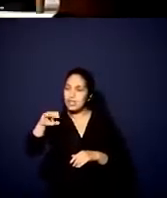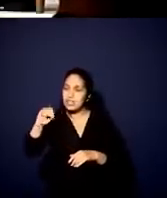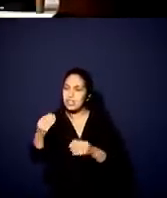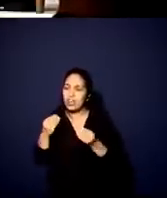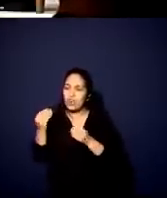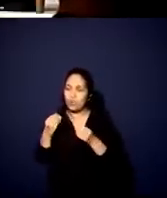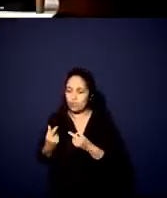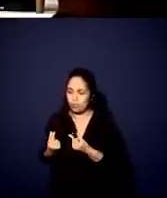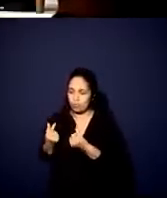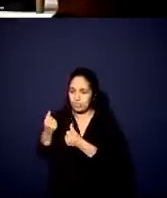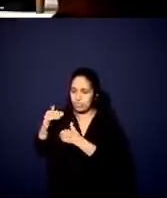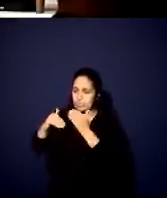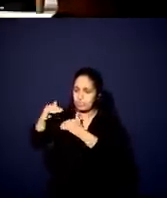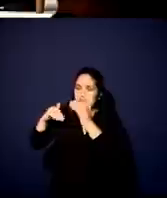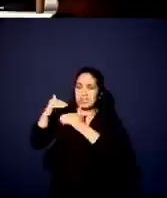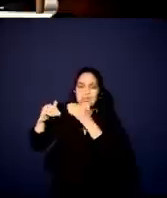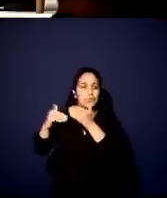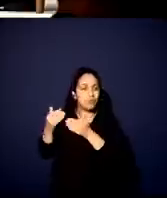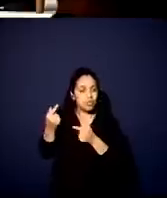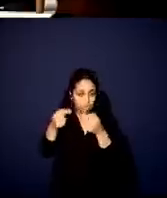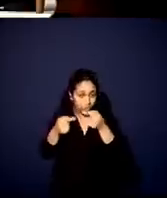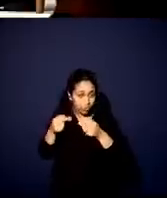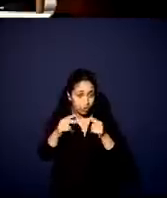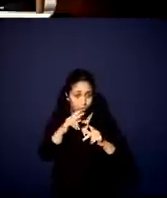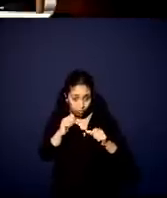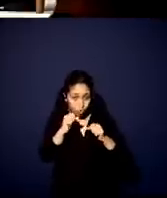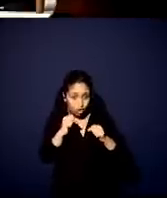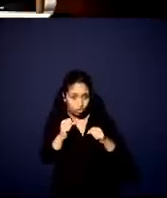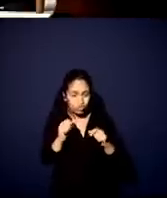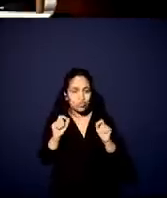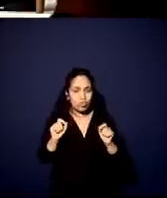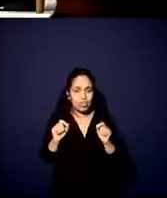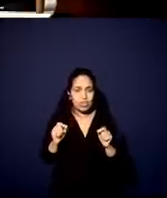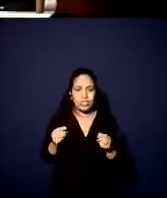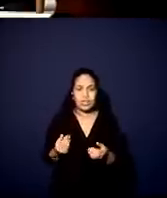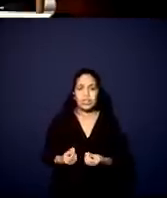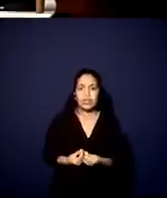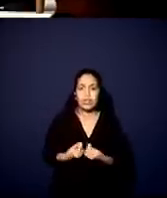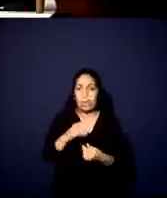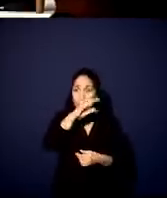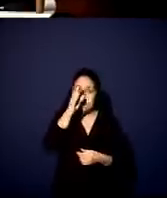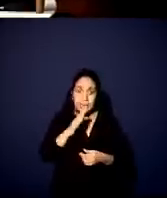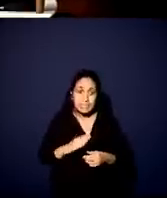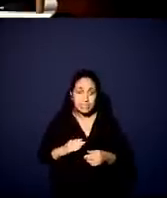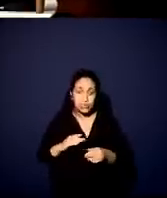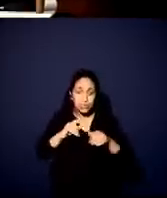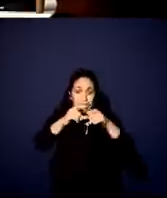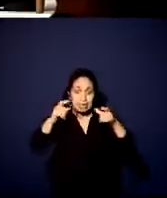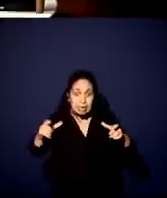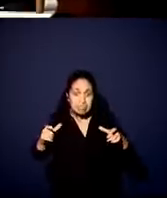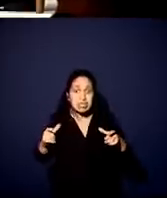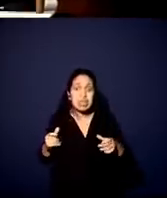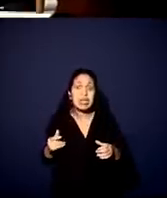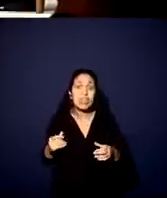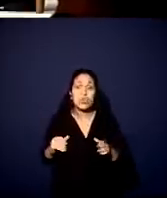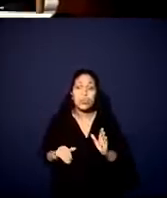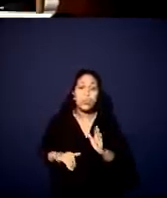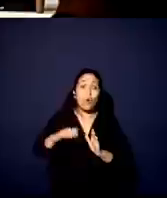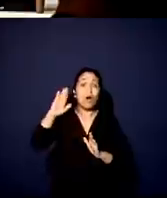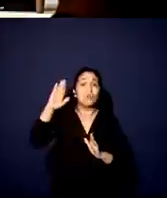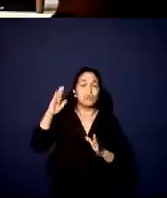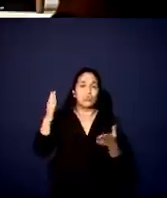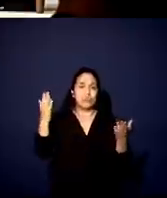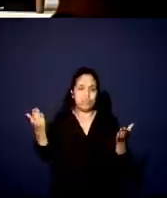crescimento econômico um outro debate que tá muito forte em relação ao Quanto que o Brasil vai crescer que é sempre difícil eu sempre falo nesse